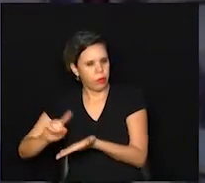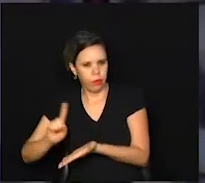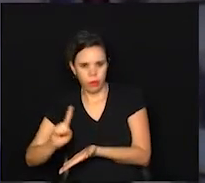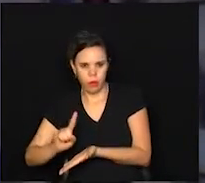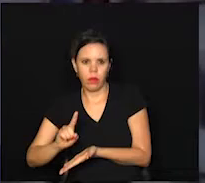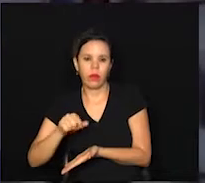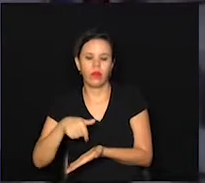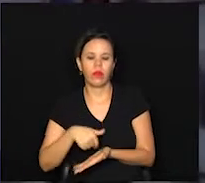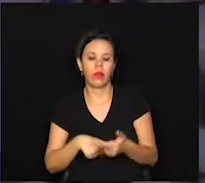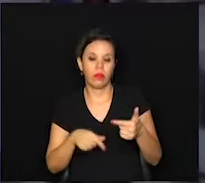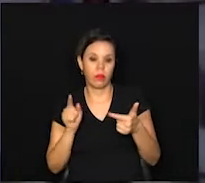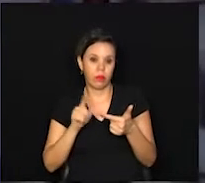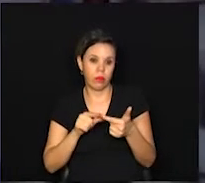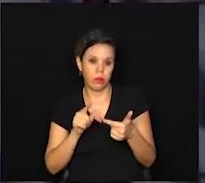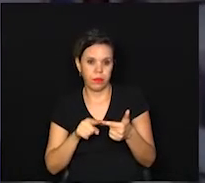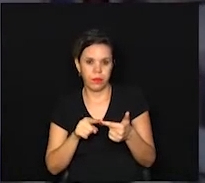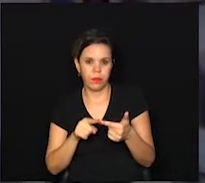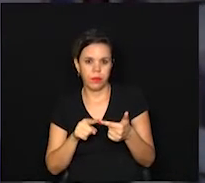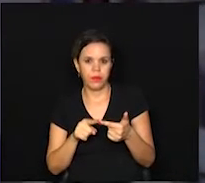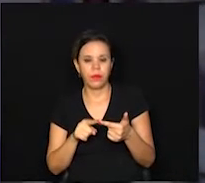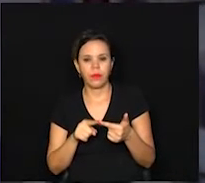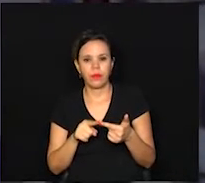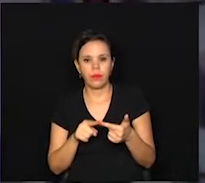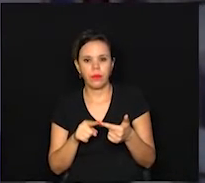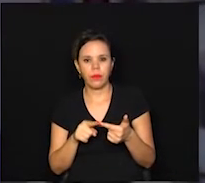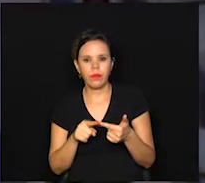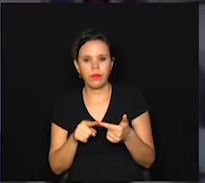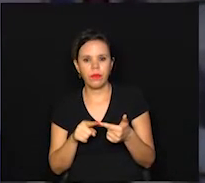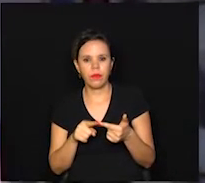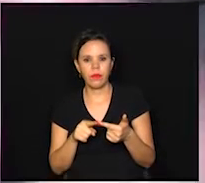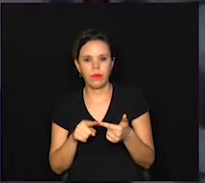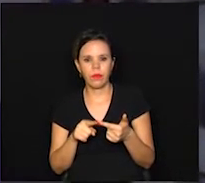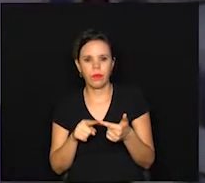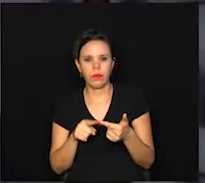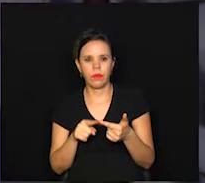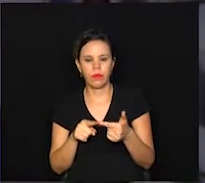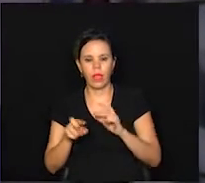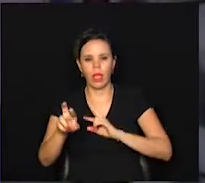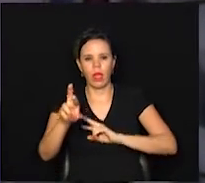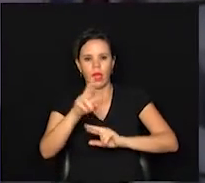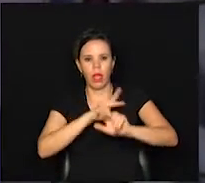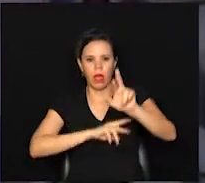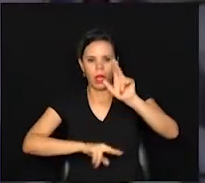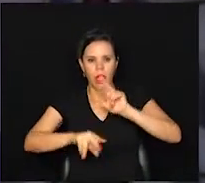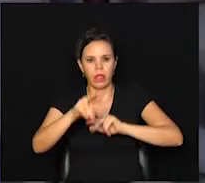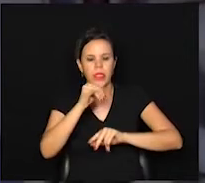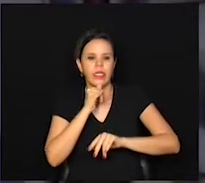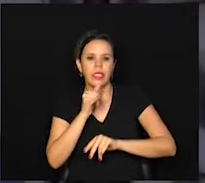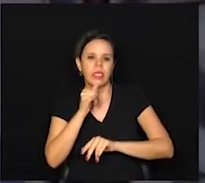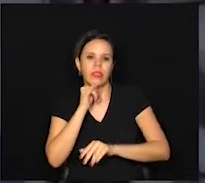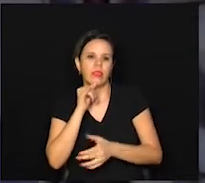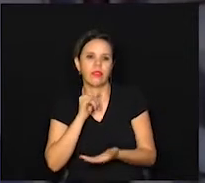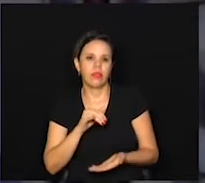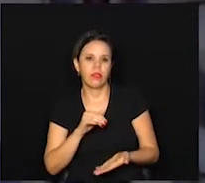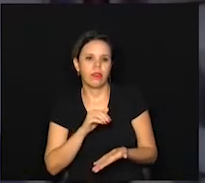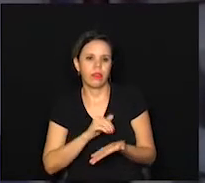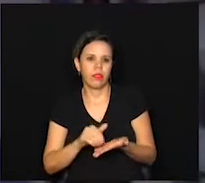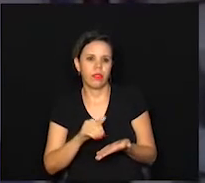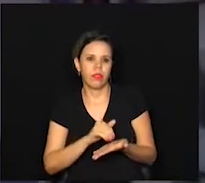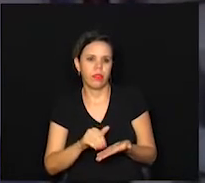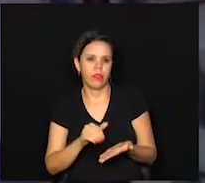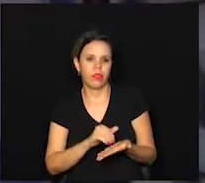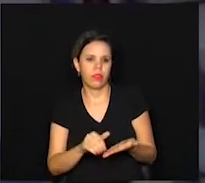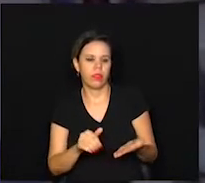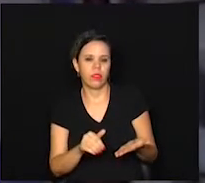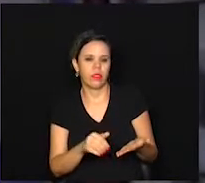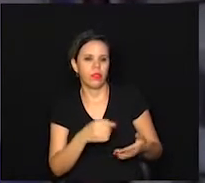A segunda coisa, né, é a transversalidade. Não existe uma secretaria que vai executar